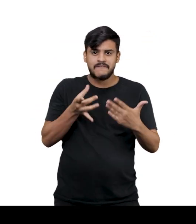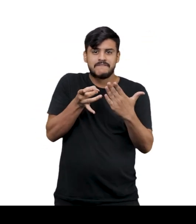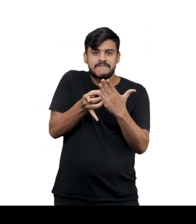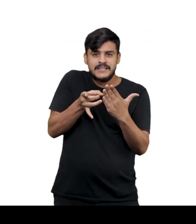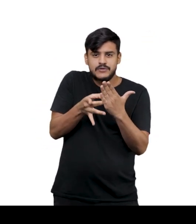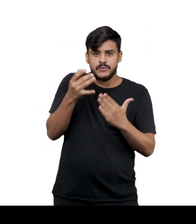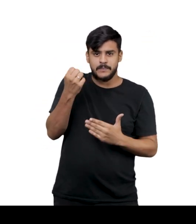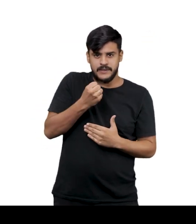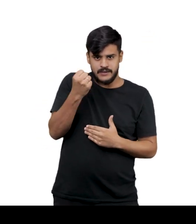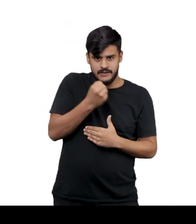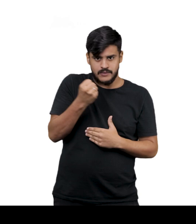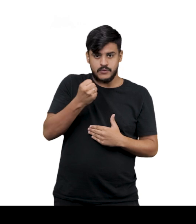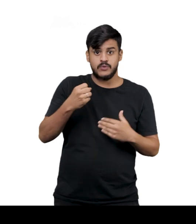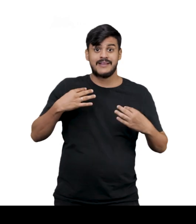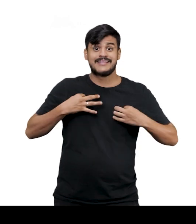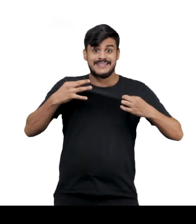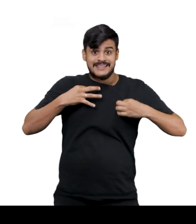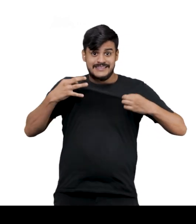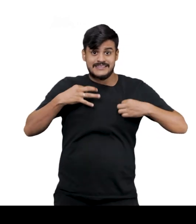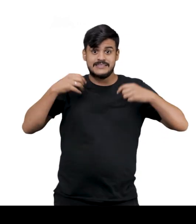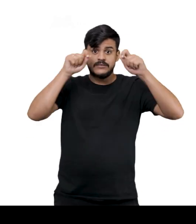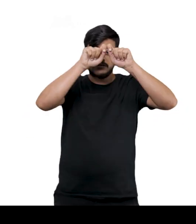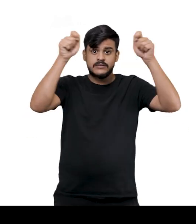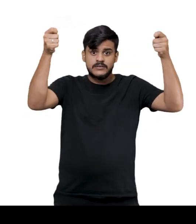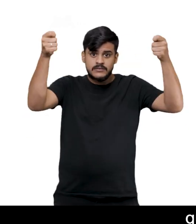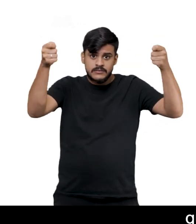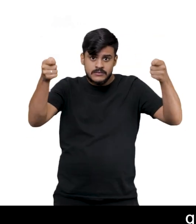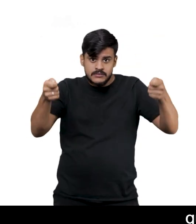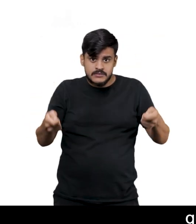vidro branco leitoso e uma composição de